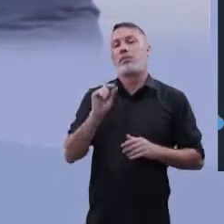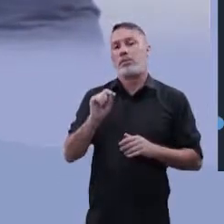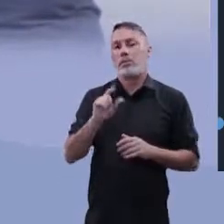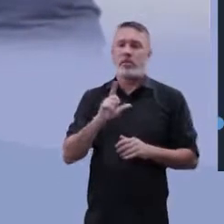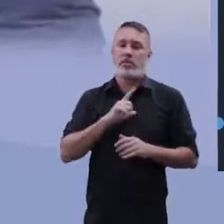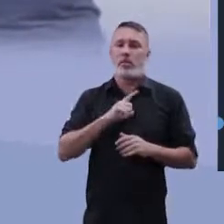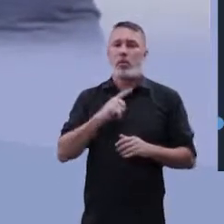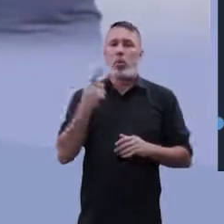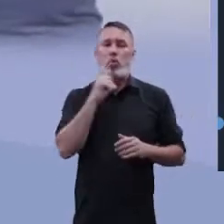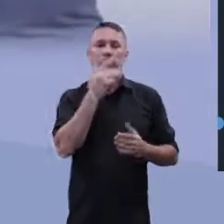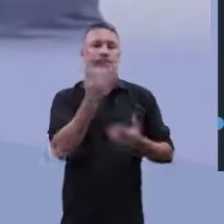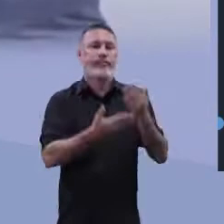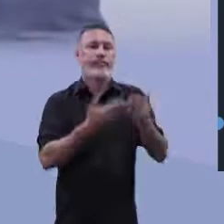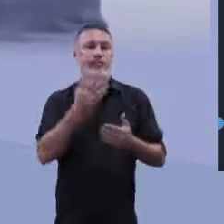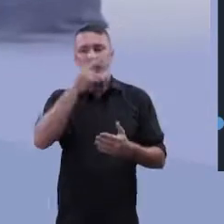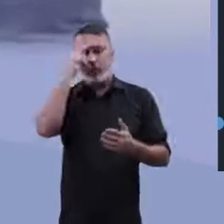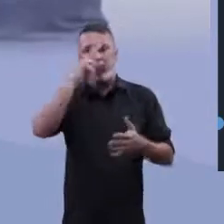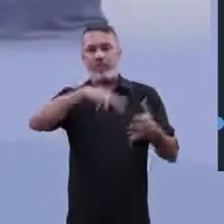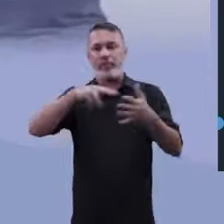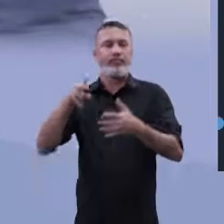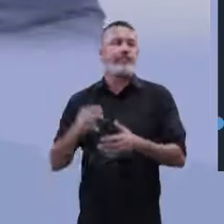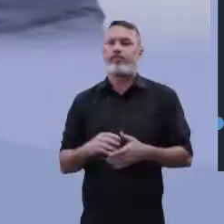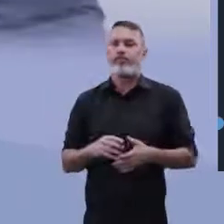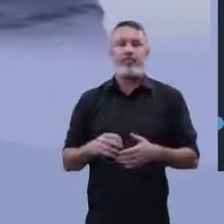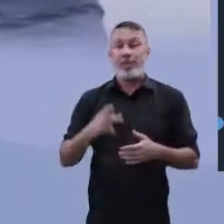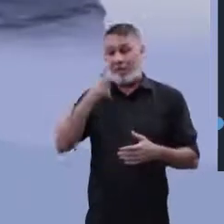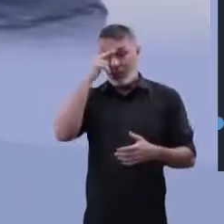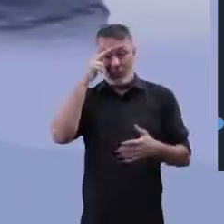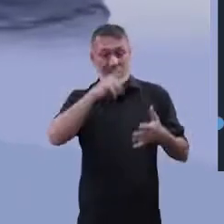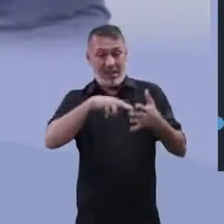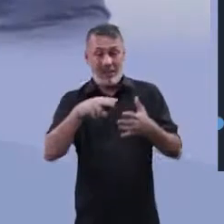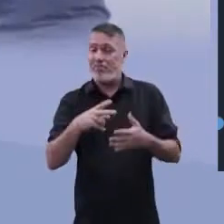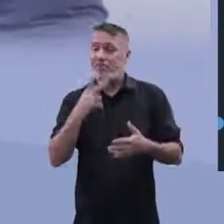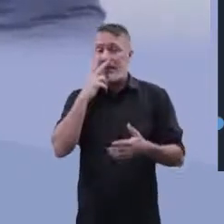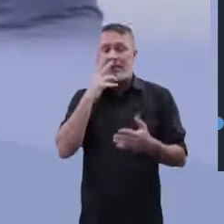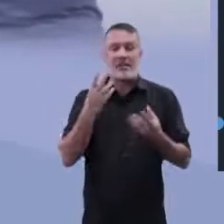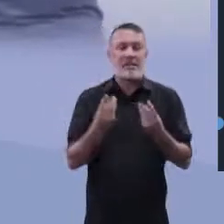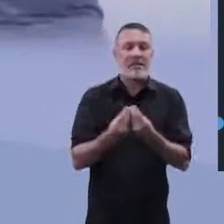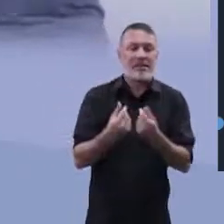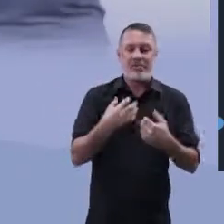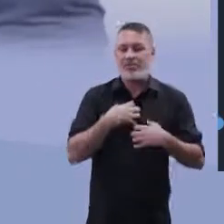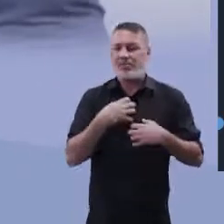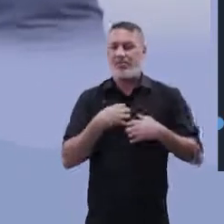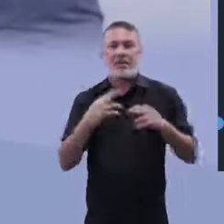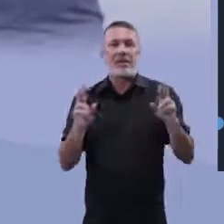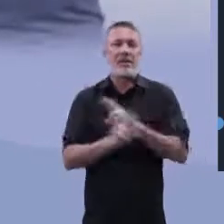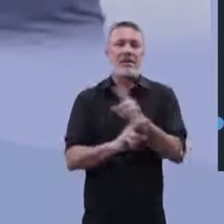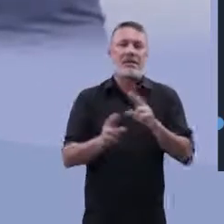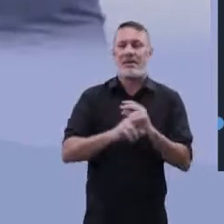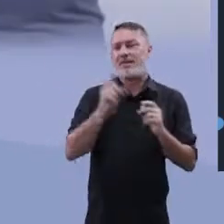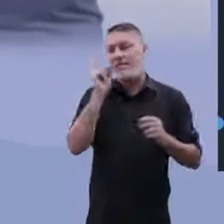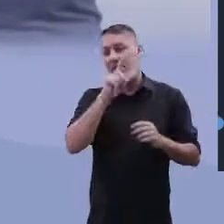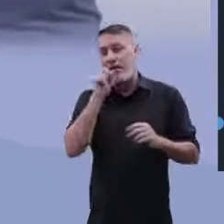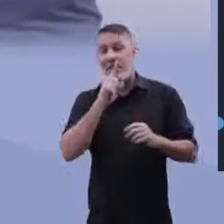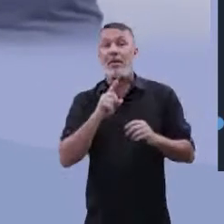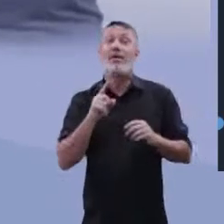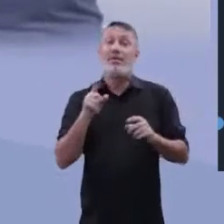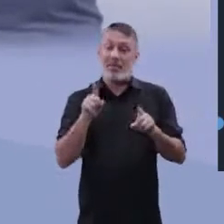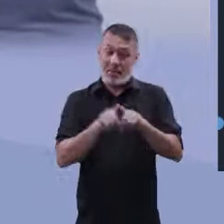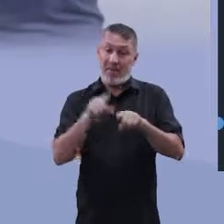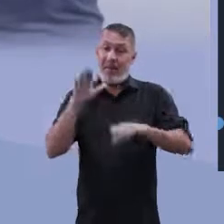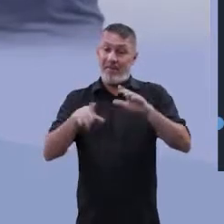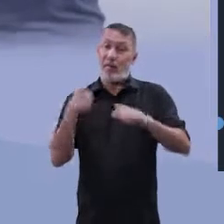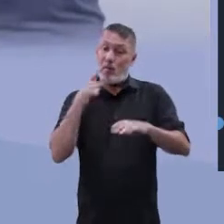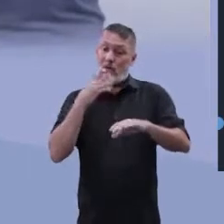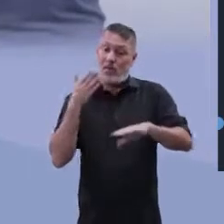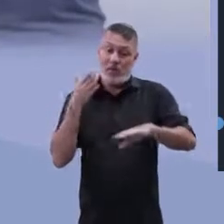não consegue convencer o leitor, ele não consegue relacionar, ele não consegue, às vezes, tem alguma falha ali. Ele até entra